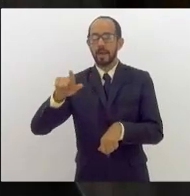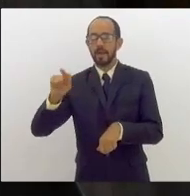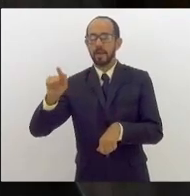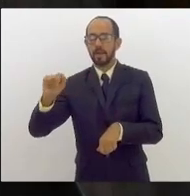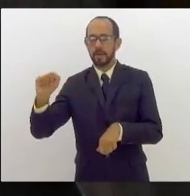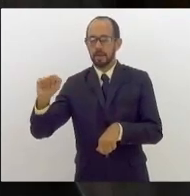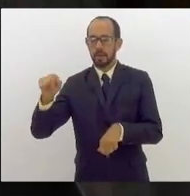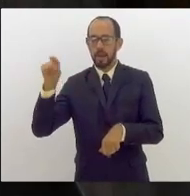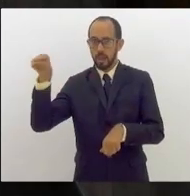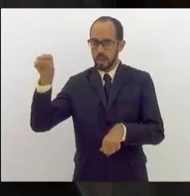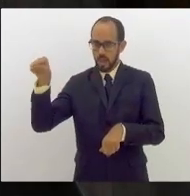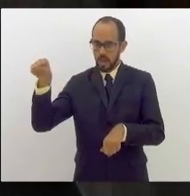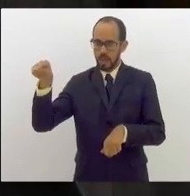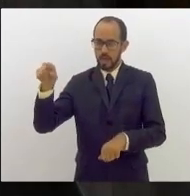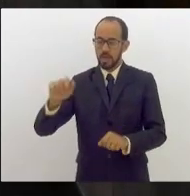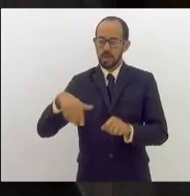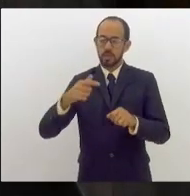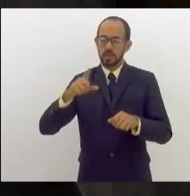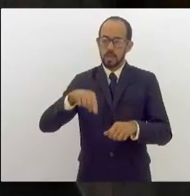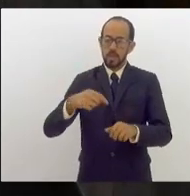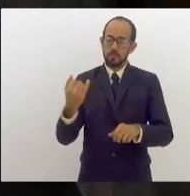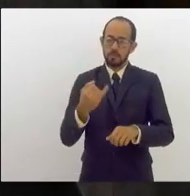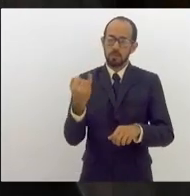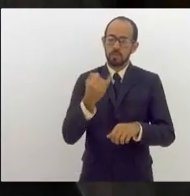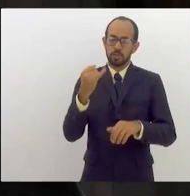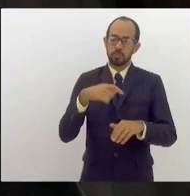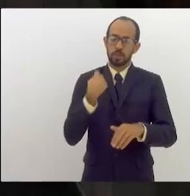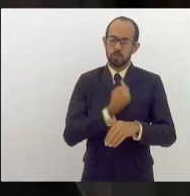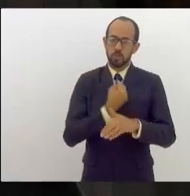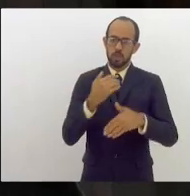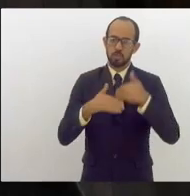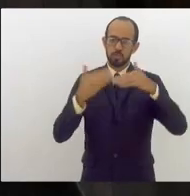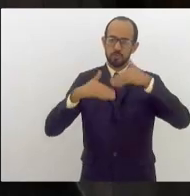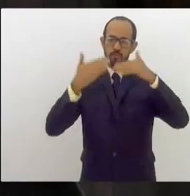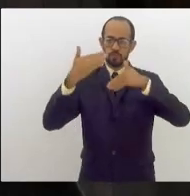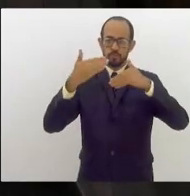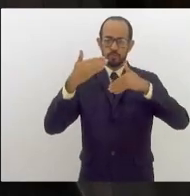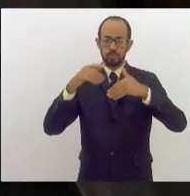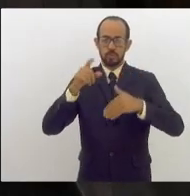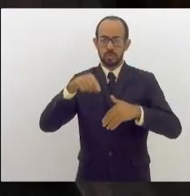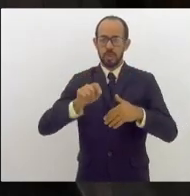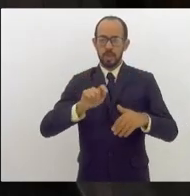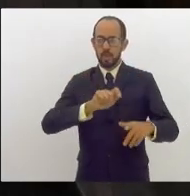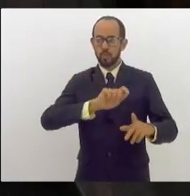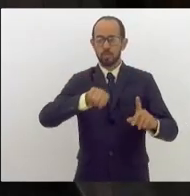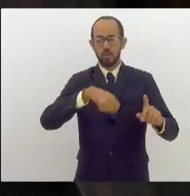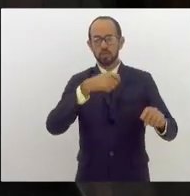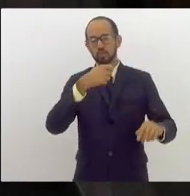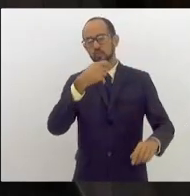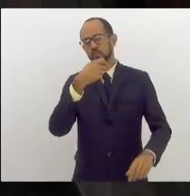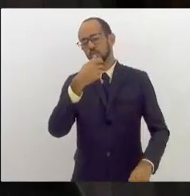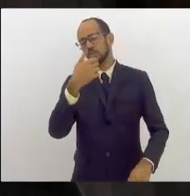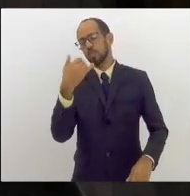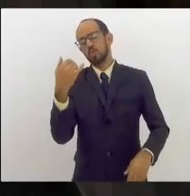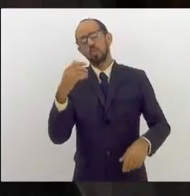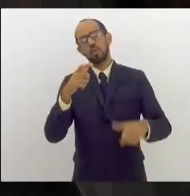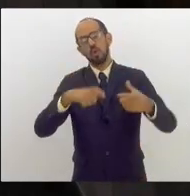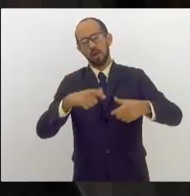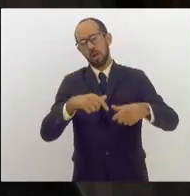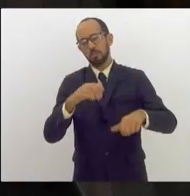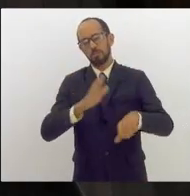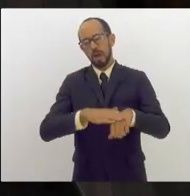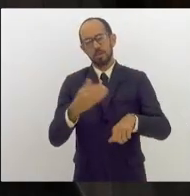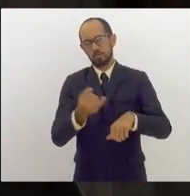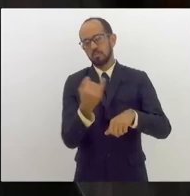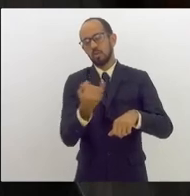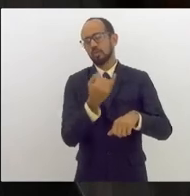e tão é fundamental para o nosso desenvolvimento do lado do maior símbolo do desporto o maior estádio do mundo que é o Maracanã